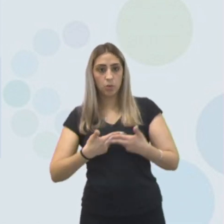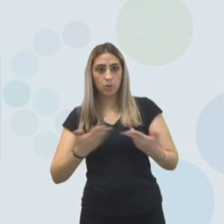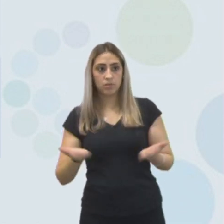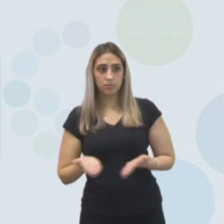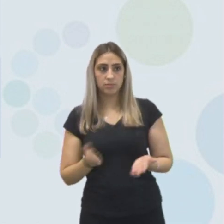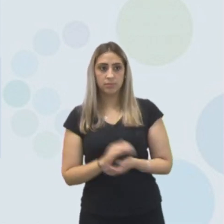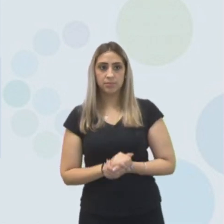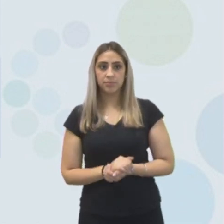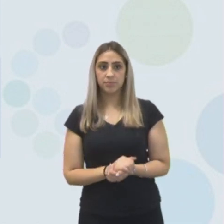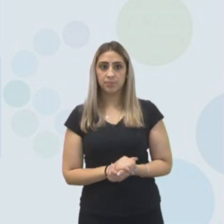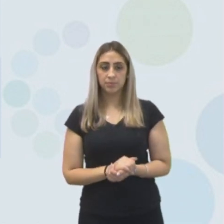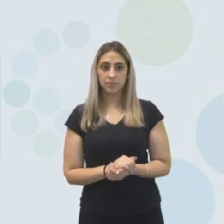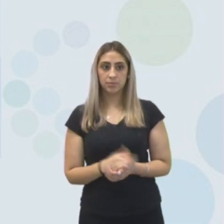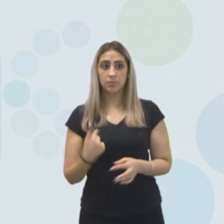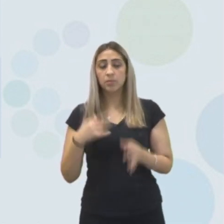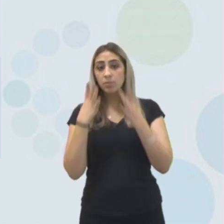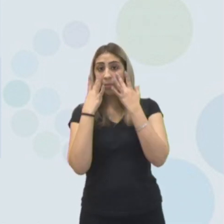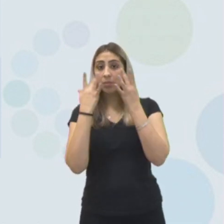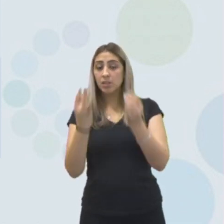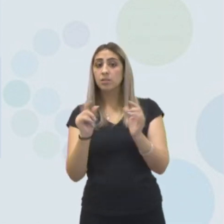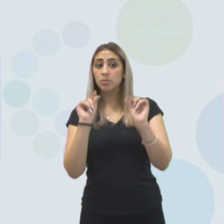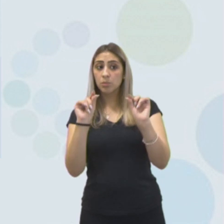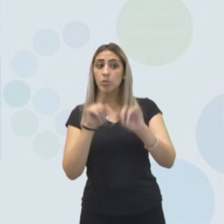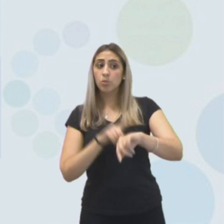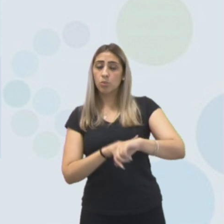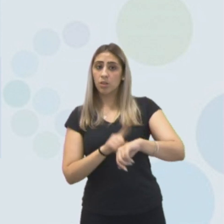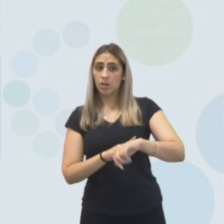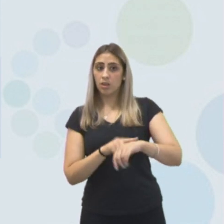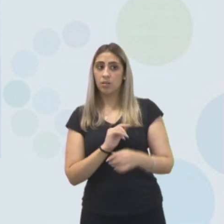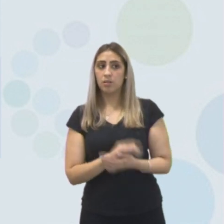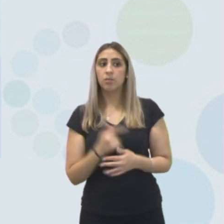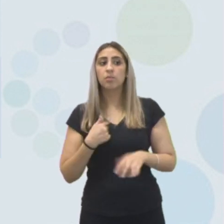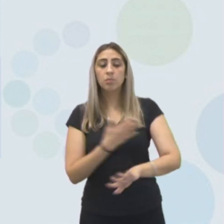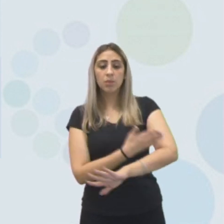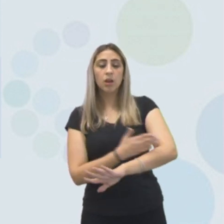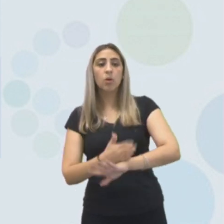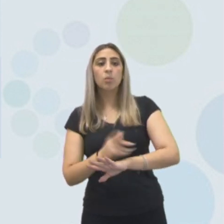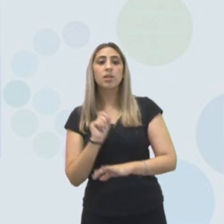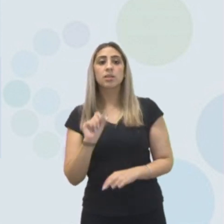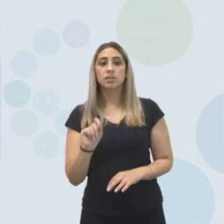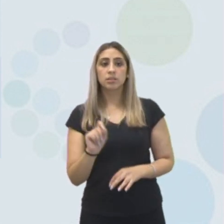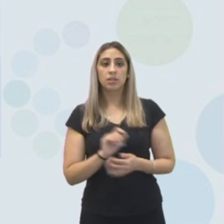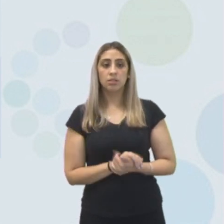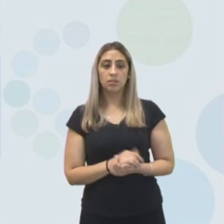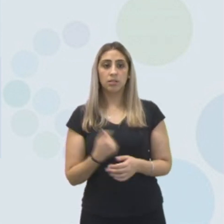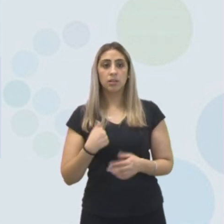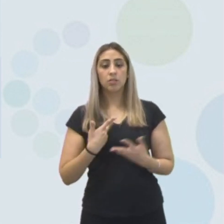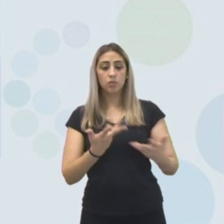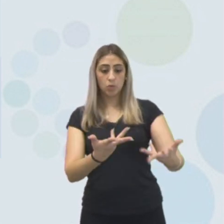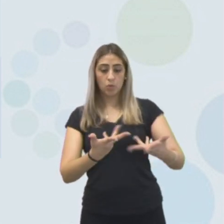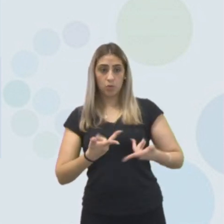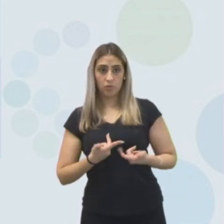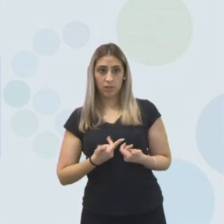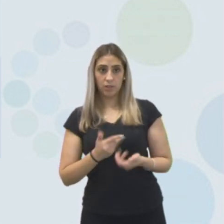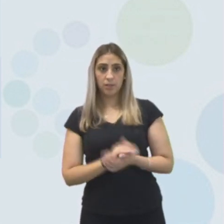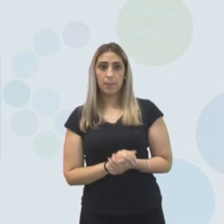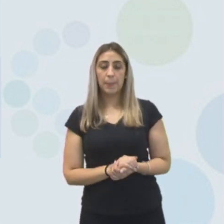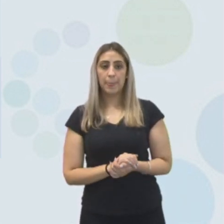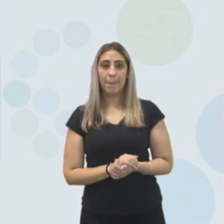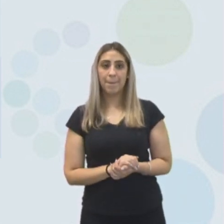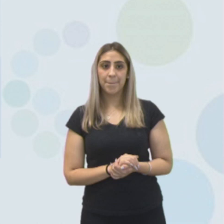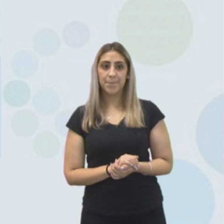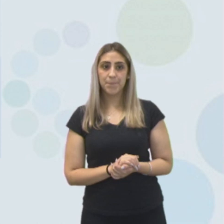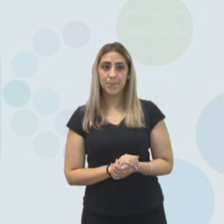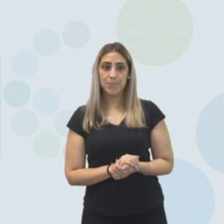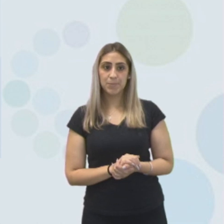vai prestar atenção um pouquinho no tempo. Para começar, eu vou convidar aqui, na